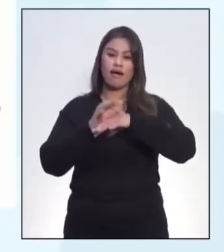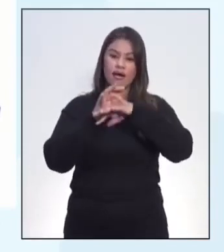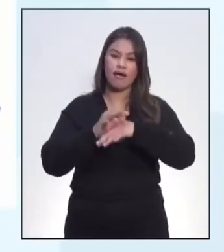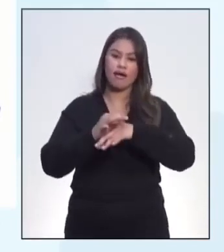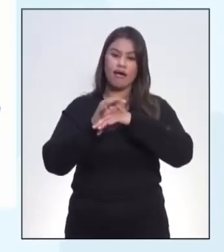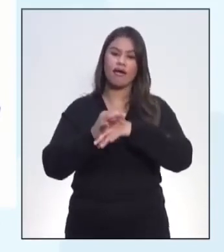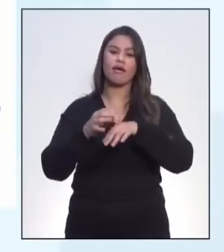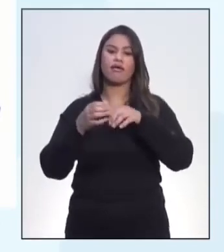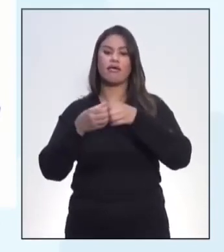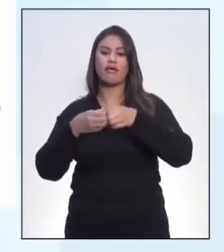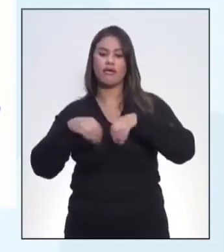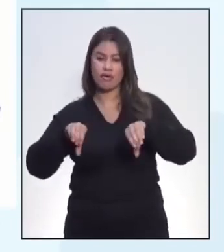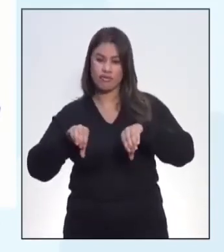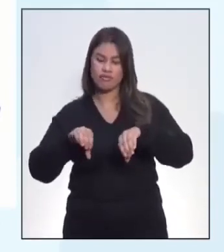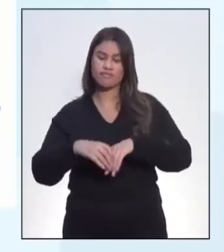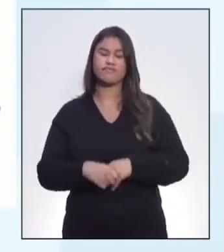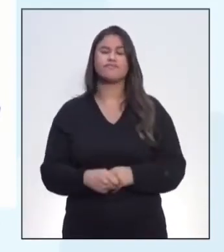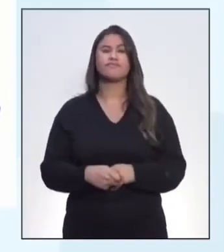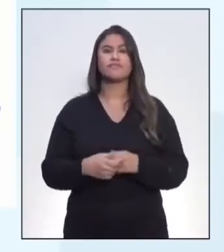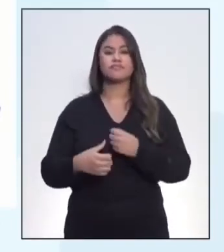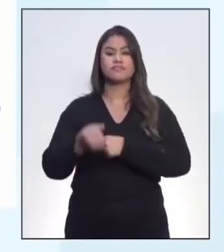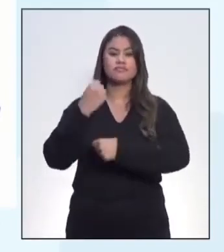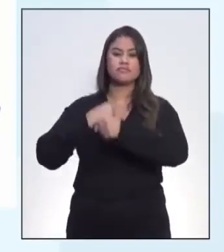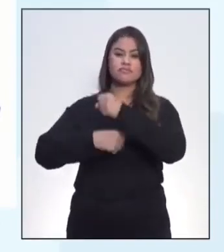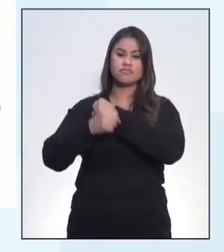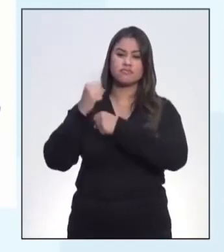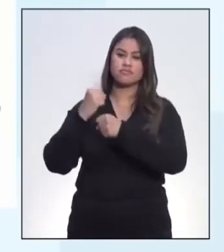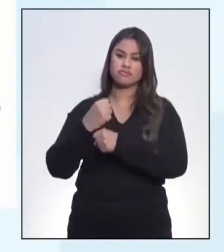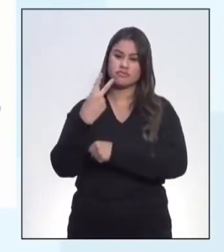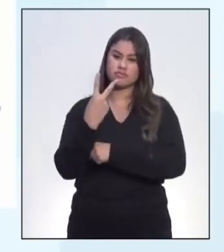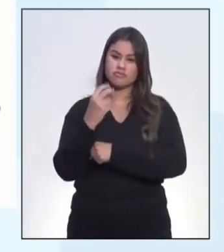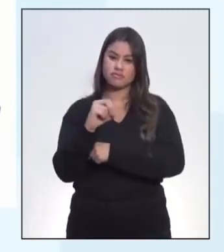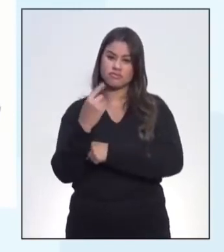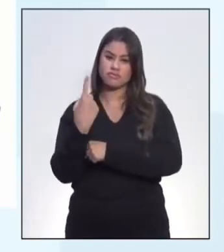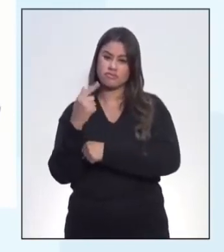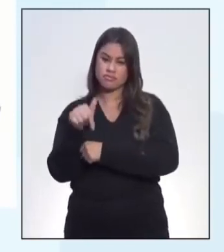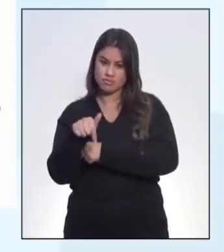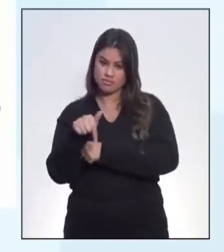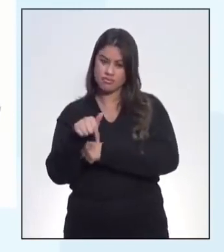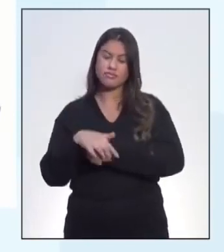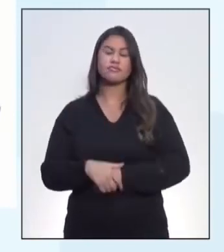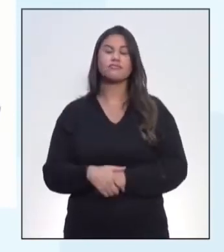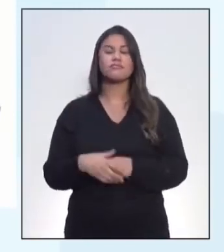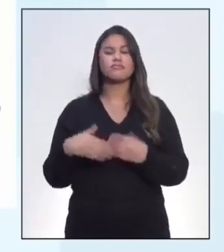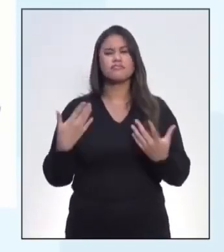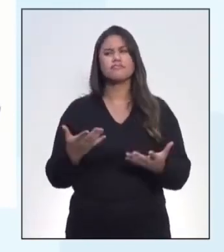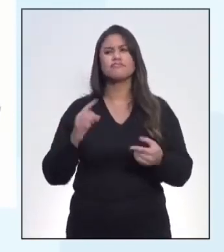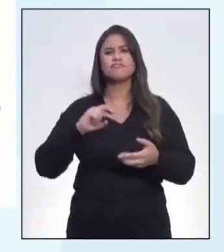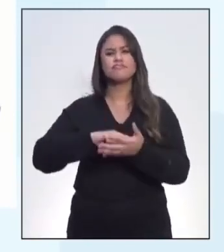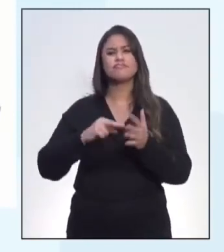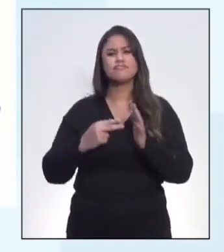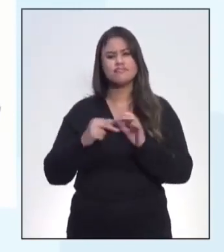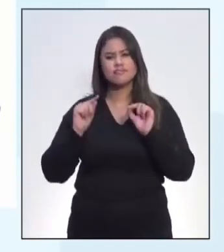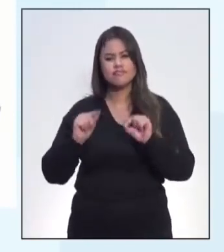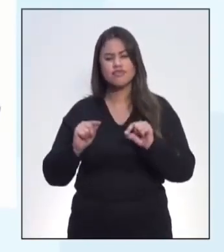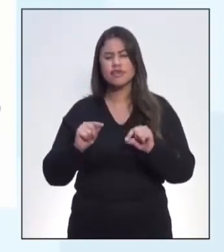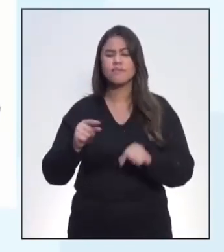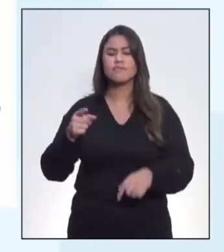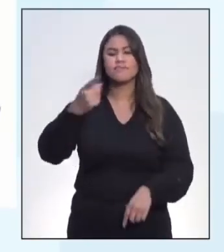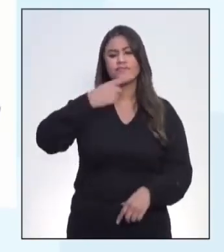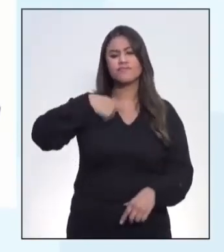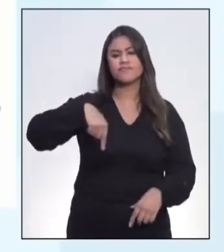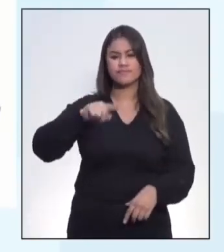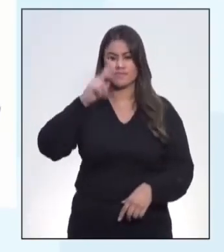2017. Ou seja, quanto nós brasileiros consumimos de carne bovina, de carne